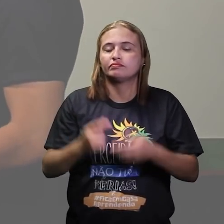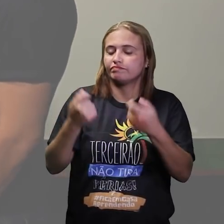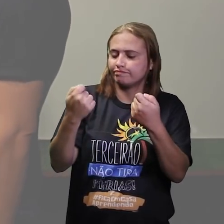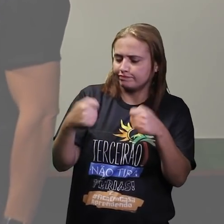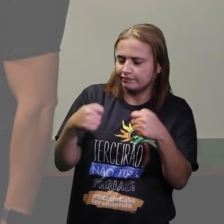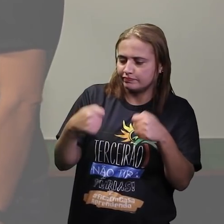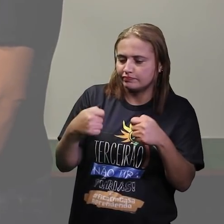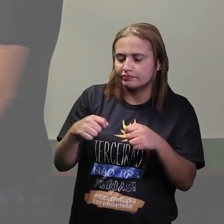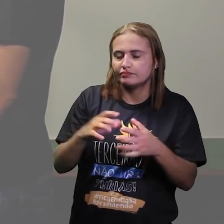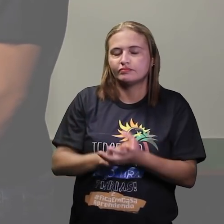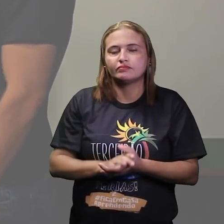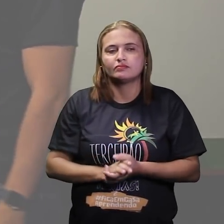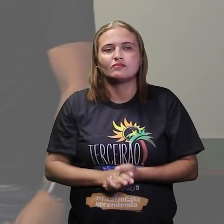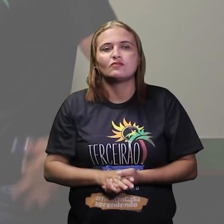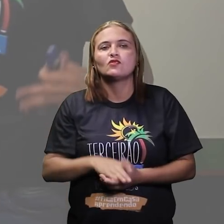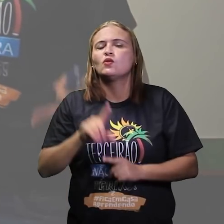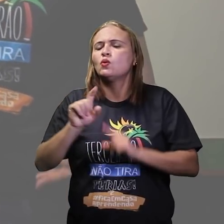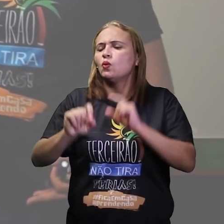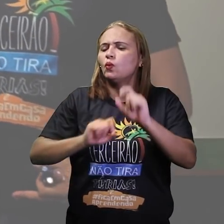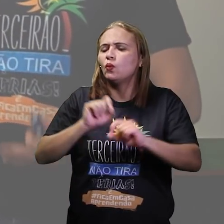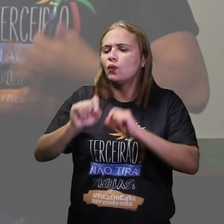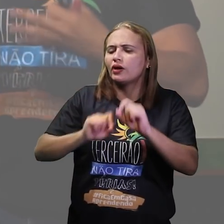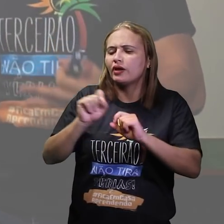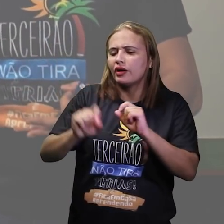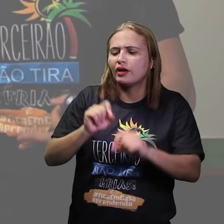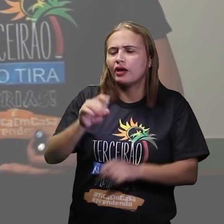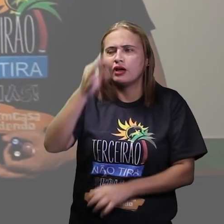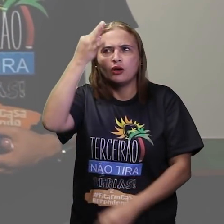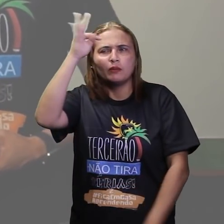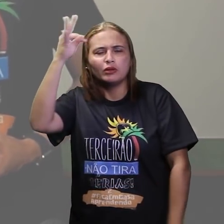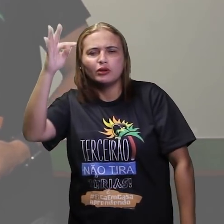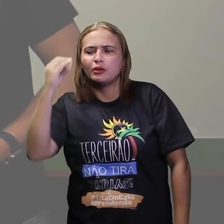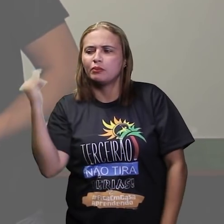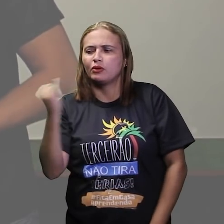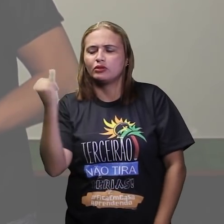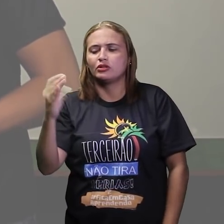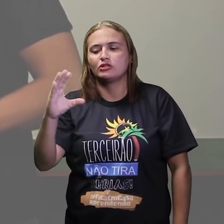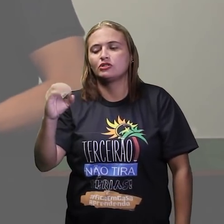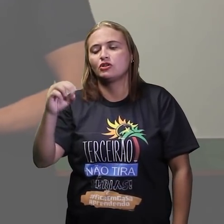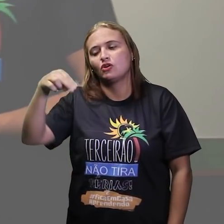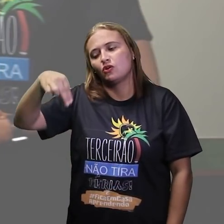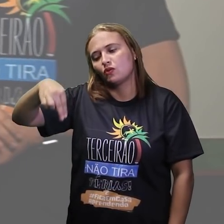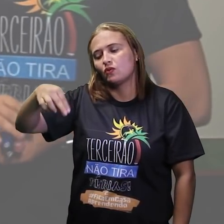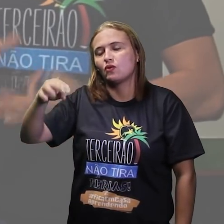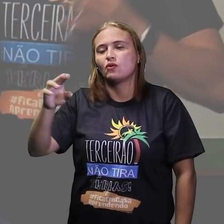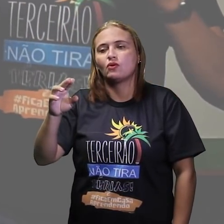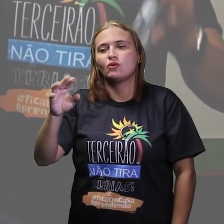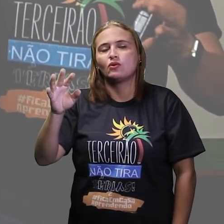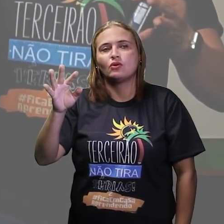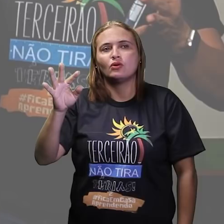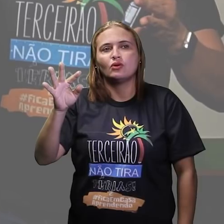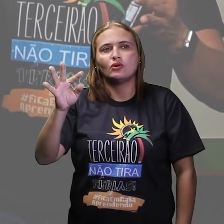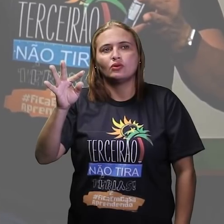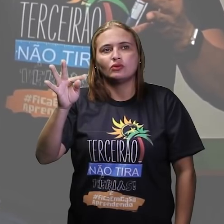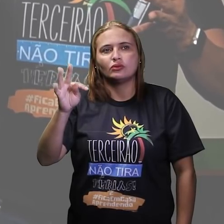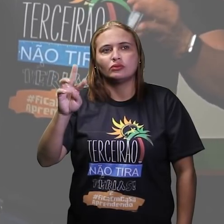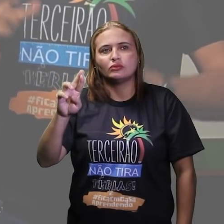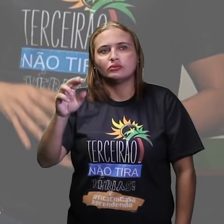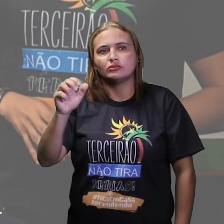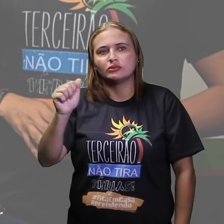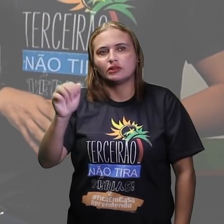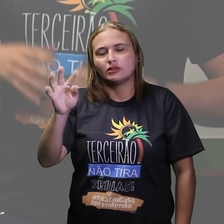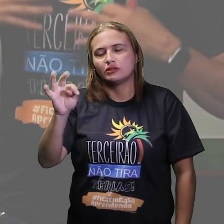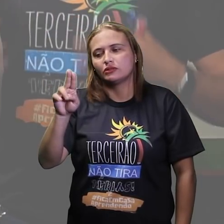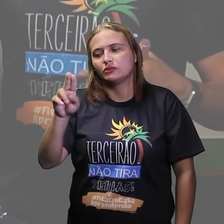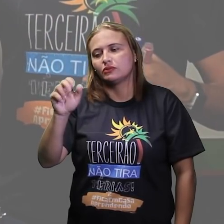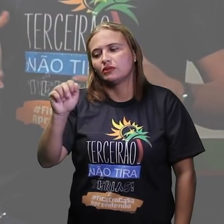o contratualismo é uma teoria extremamente importante, vai aparecer, tá, em todos os vestibulares